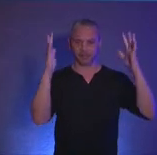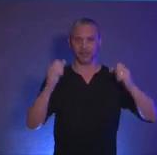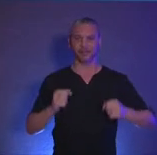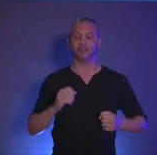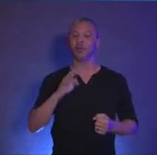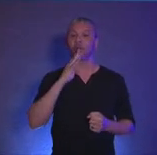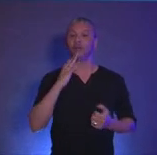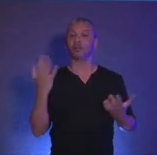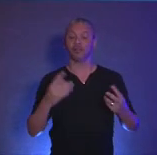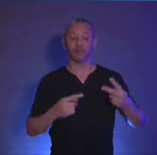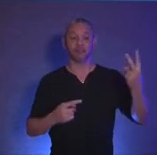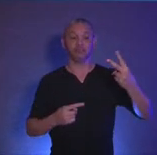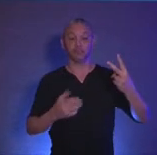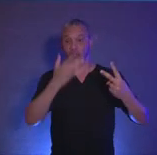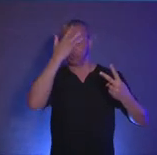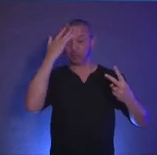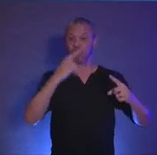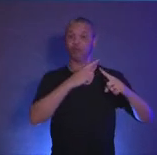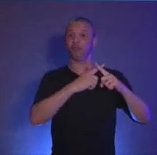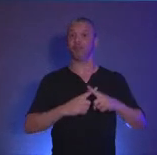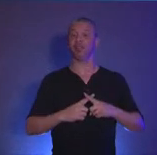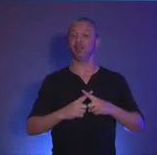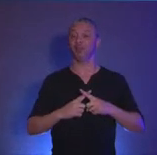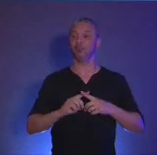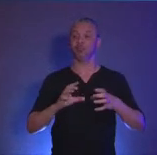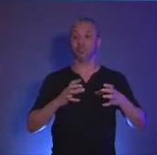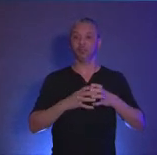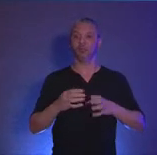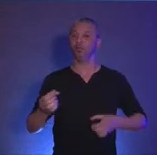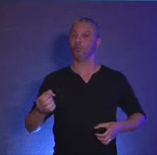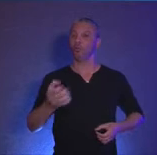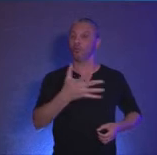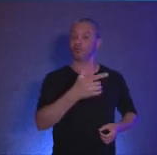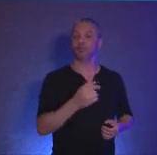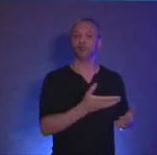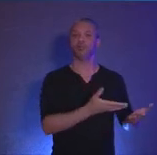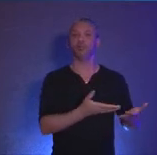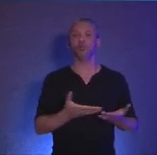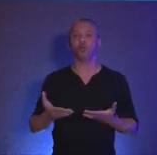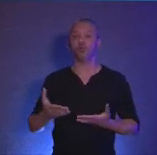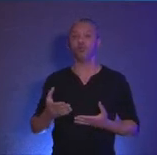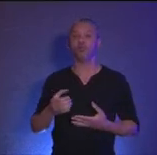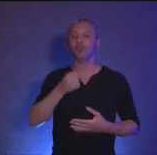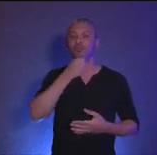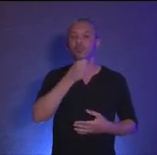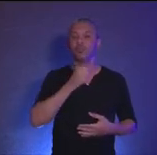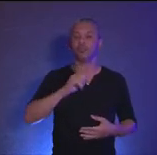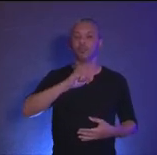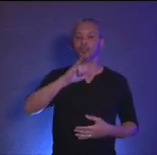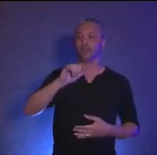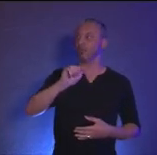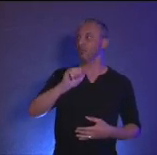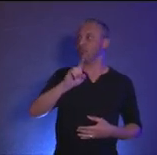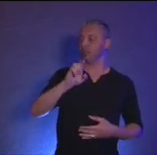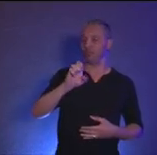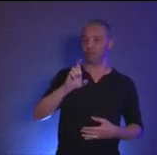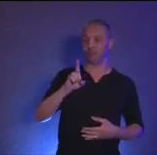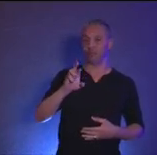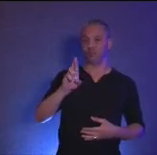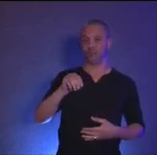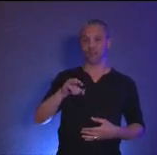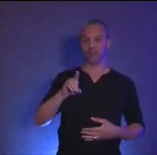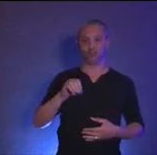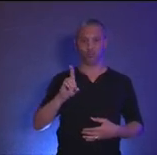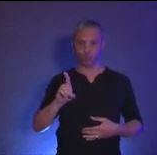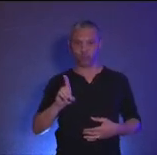vamos conhecer agora o segundo finalista da categoria Inovação. Eu convido, então, a jornalista Jade Drummond, do Núcleo em Jornalismo,